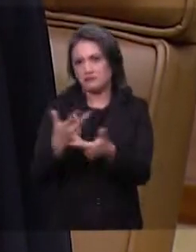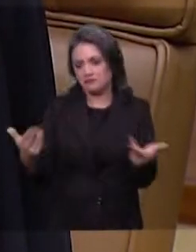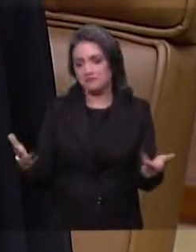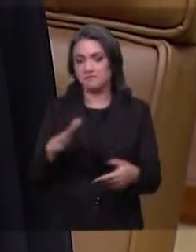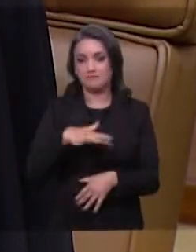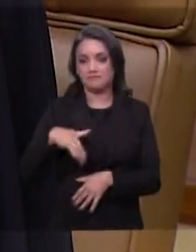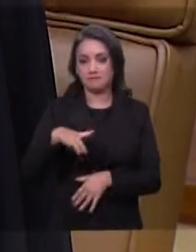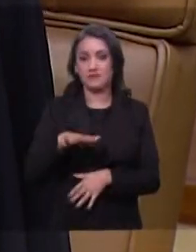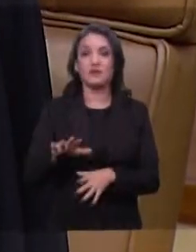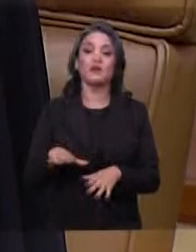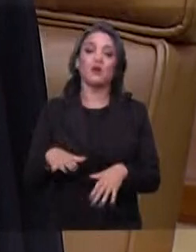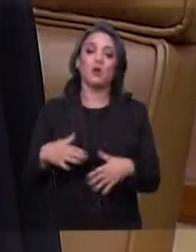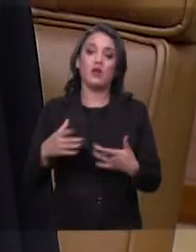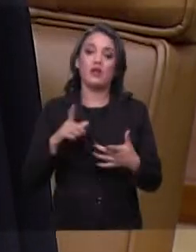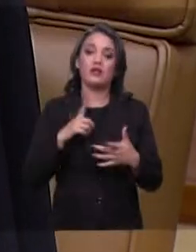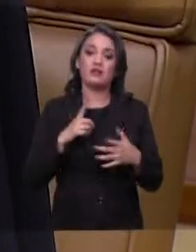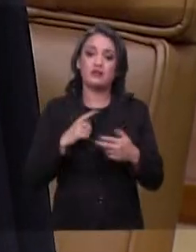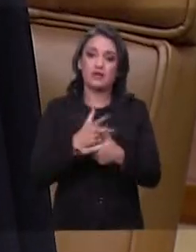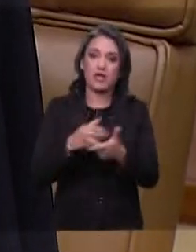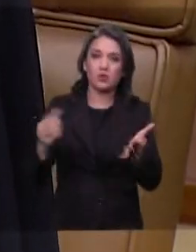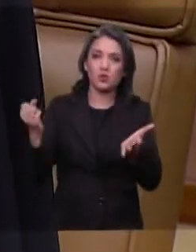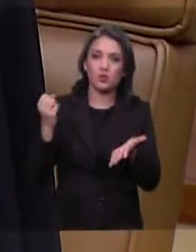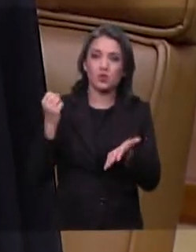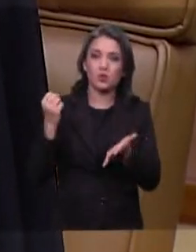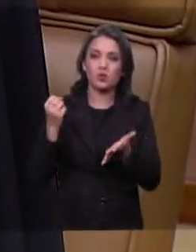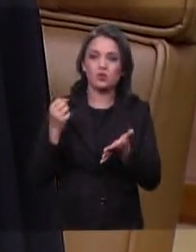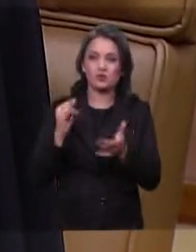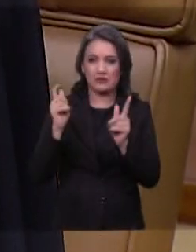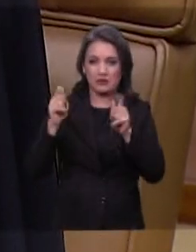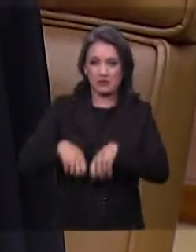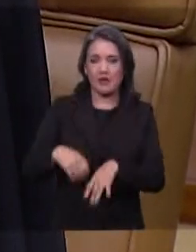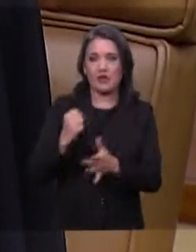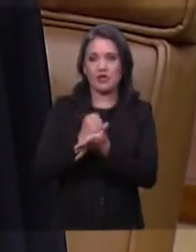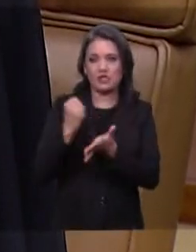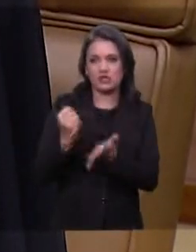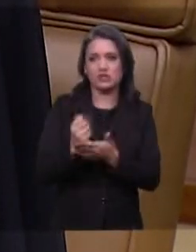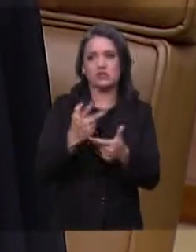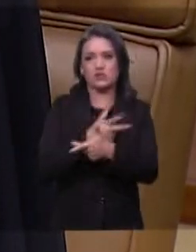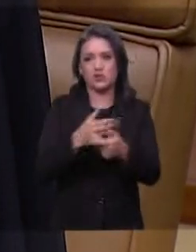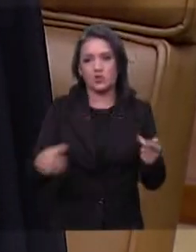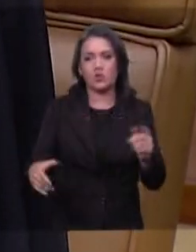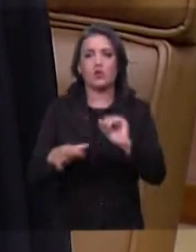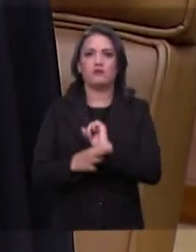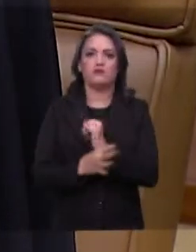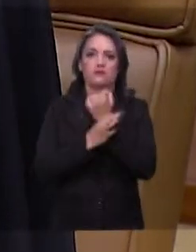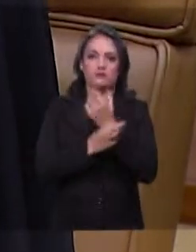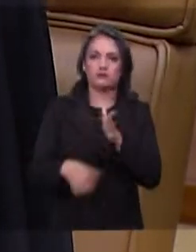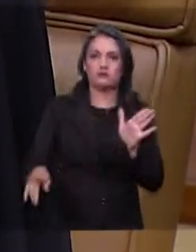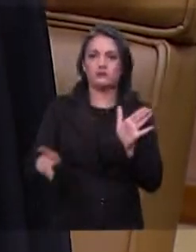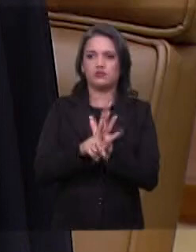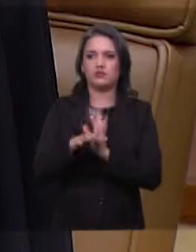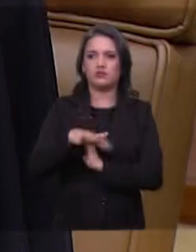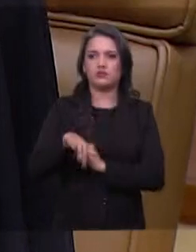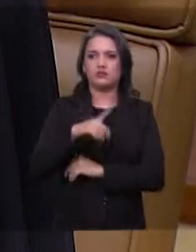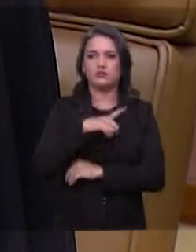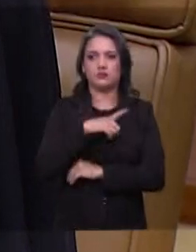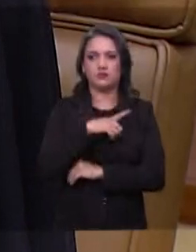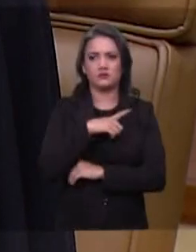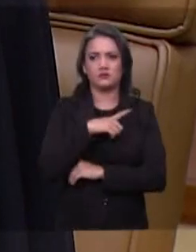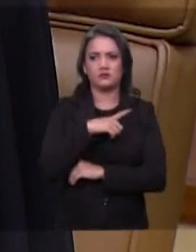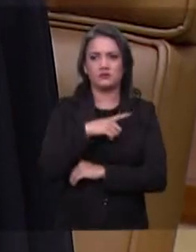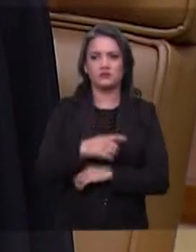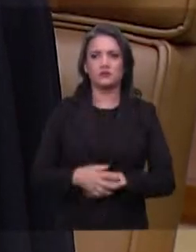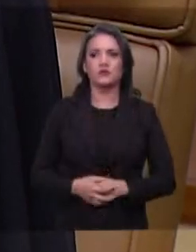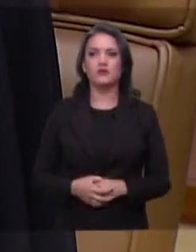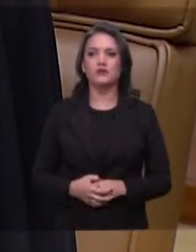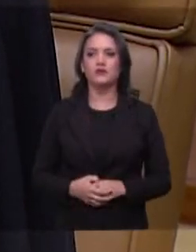procedendo quando o caso inventar os registros, vigilâncias, tombamentos, desapropriações, conforme se observa a